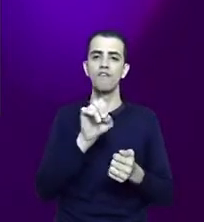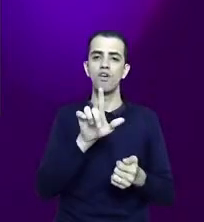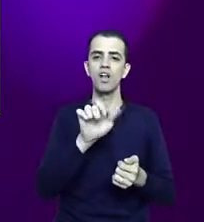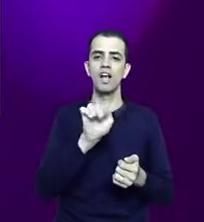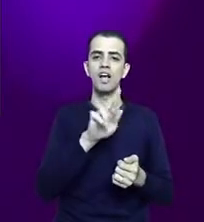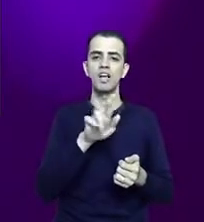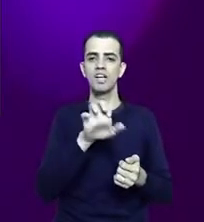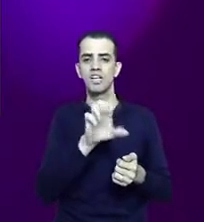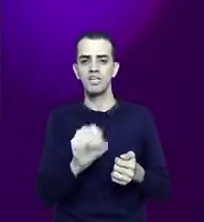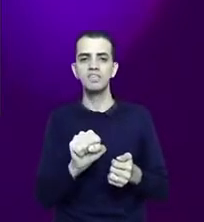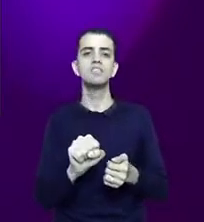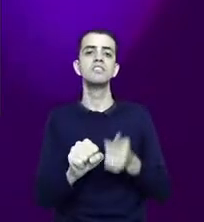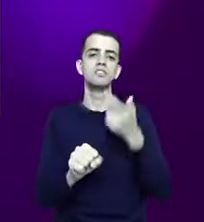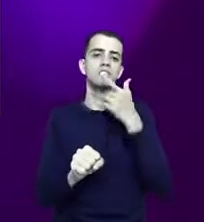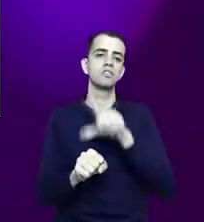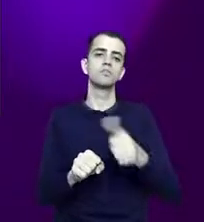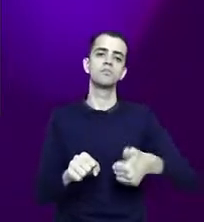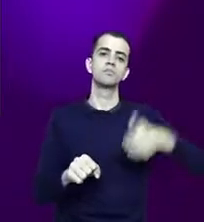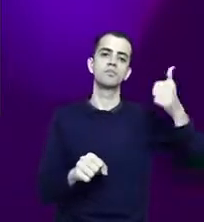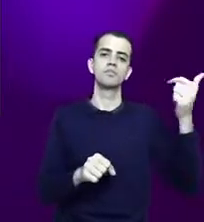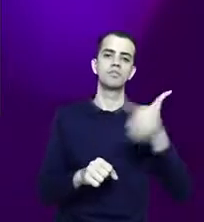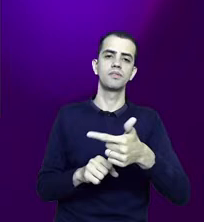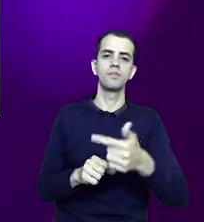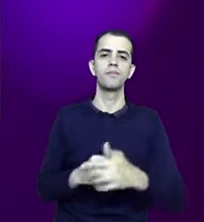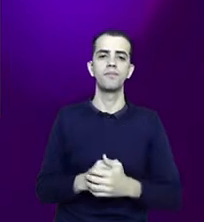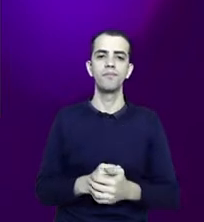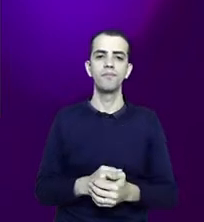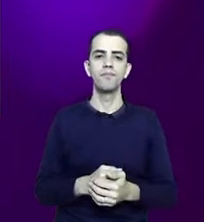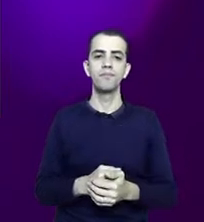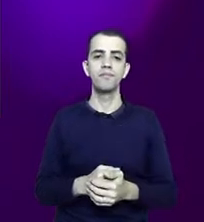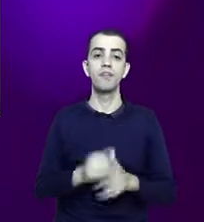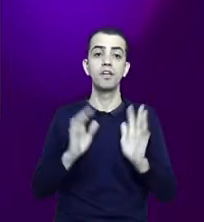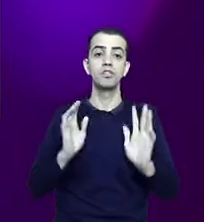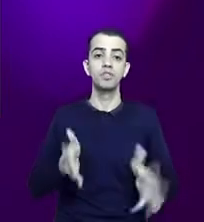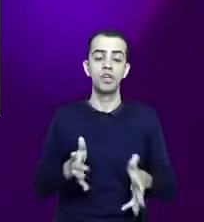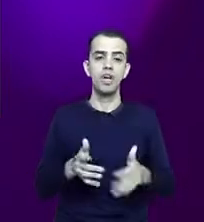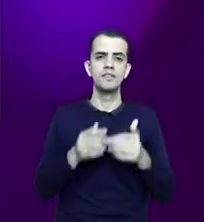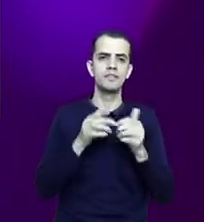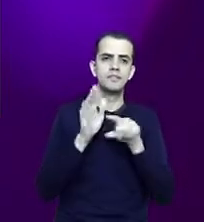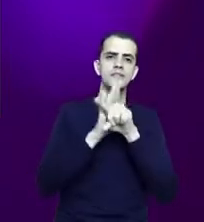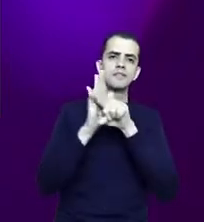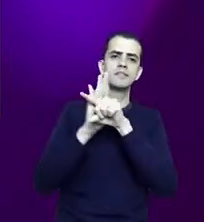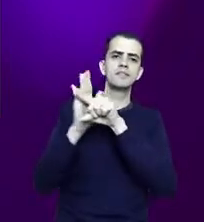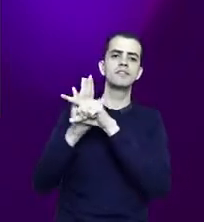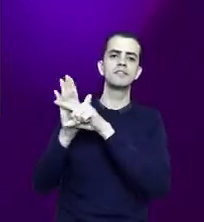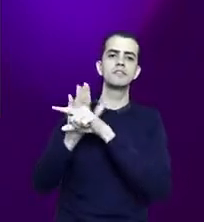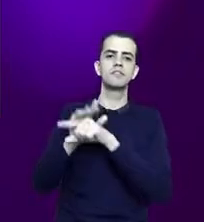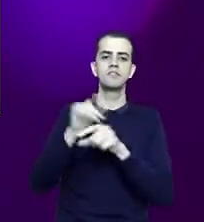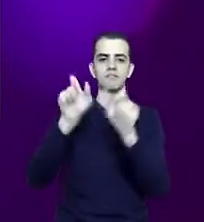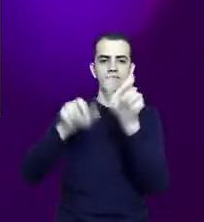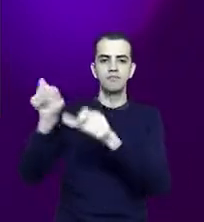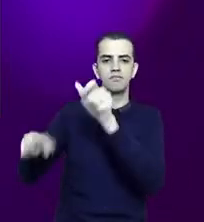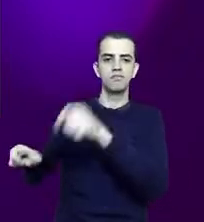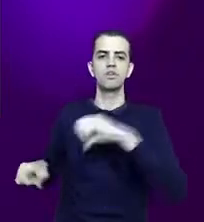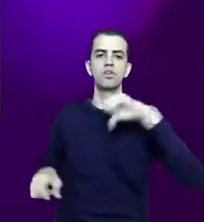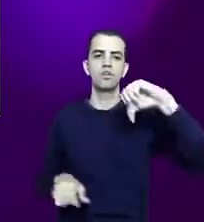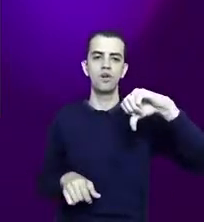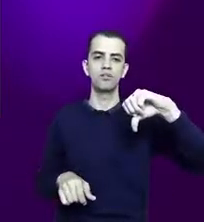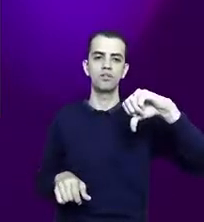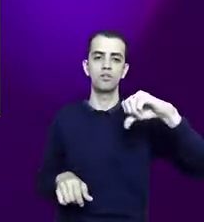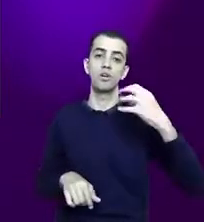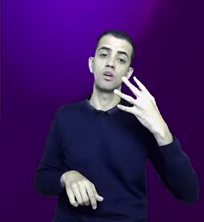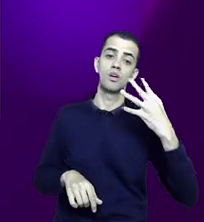preferia utilizar a via volar. Então, mediante isso, nós avaliamos 9 pacientes, 4 dos quais